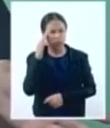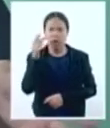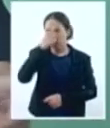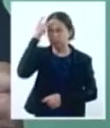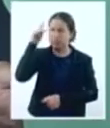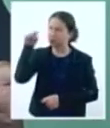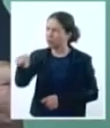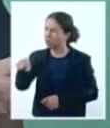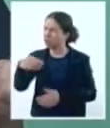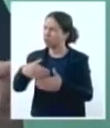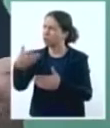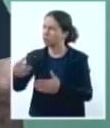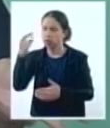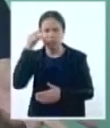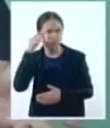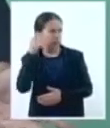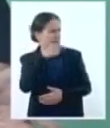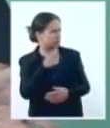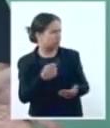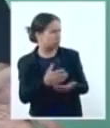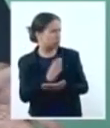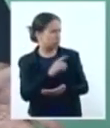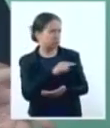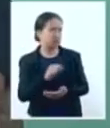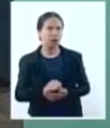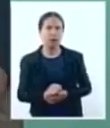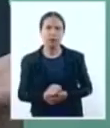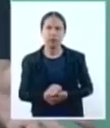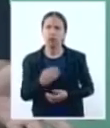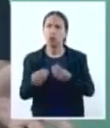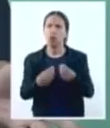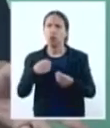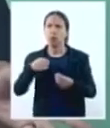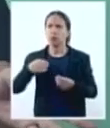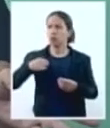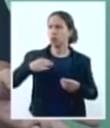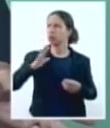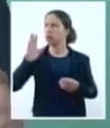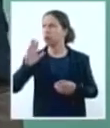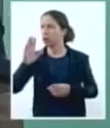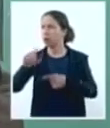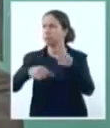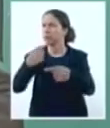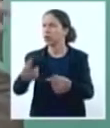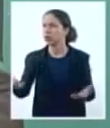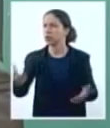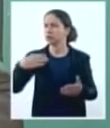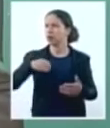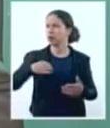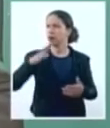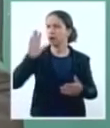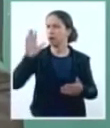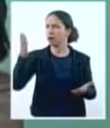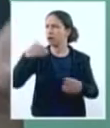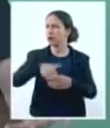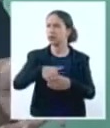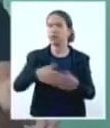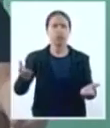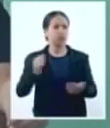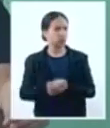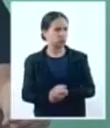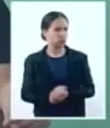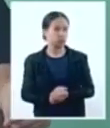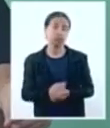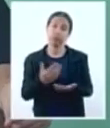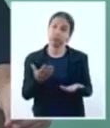isso, vai ficar difícil para eu conseguir vencer esse cara na próxima eleição. É claro que isso não é dito, mas está nas